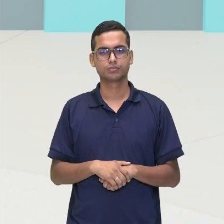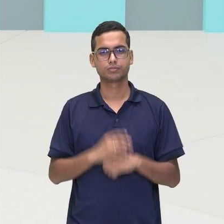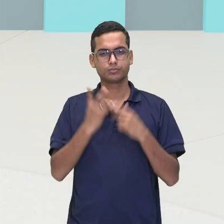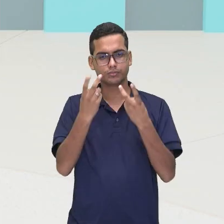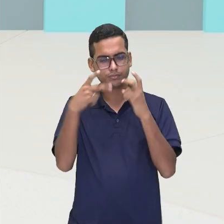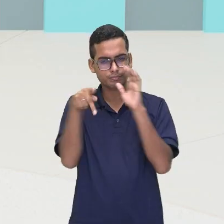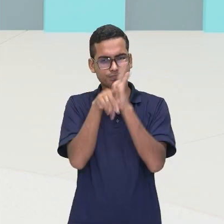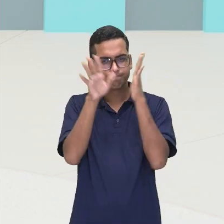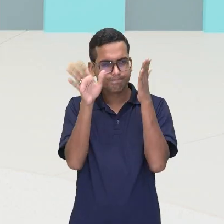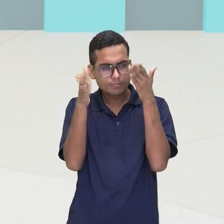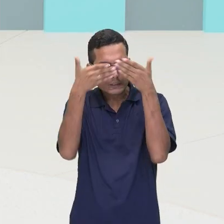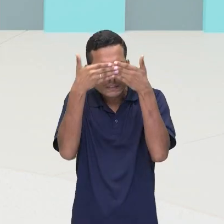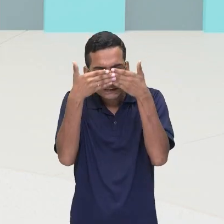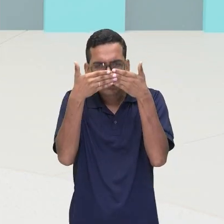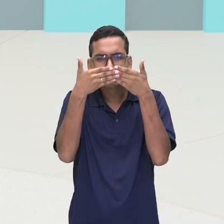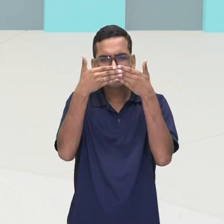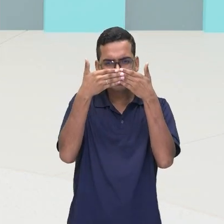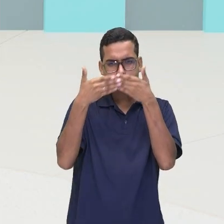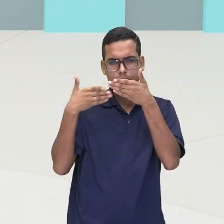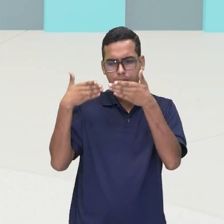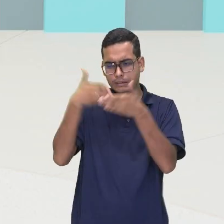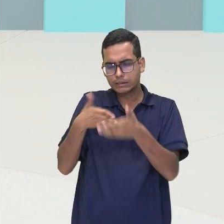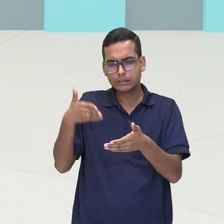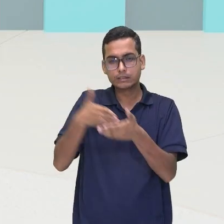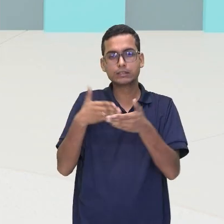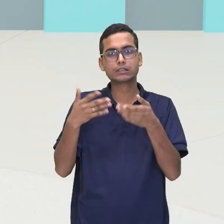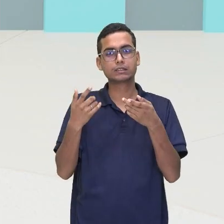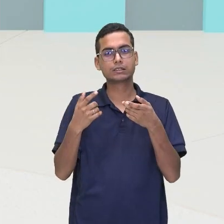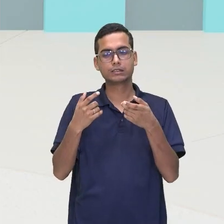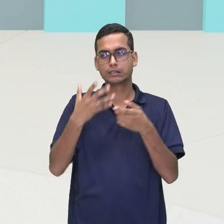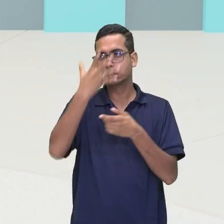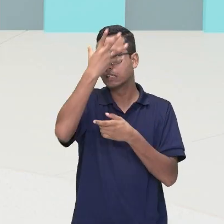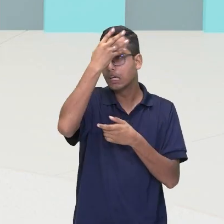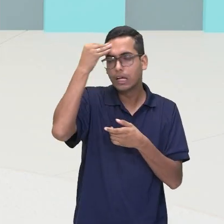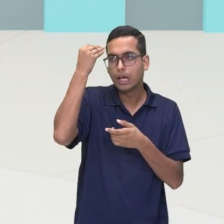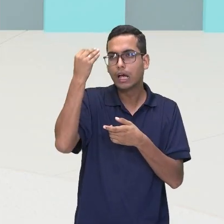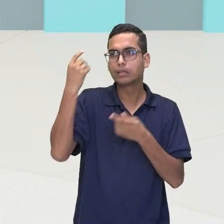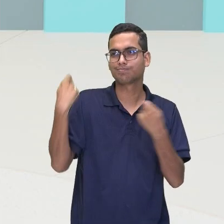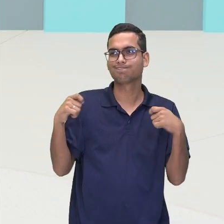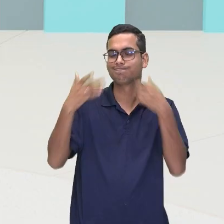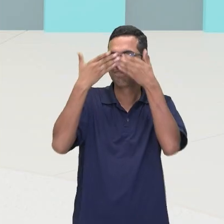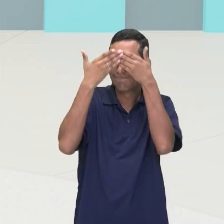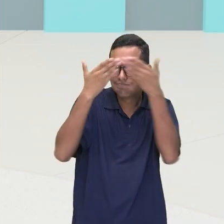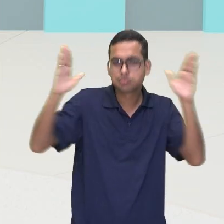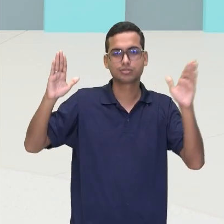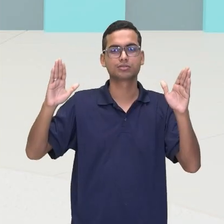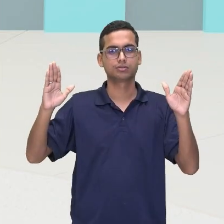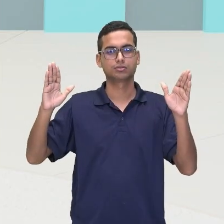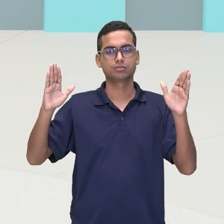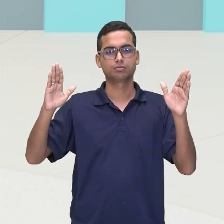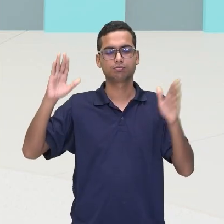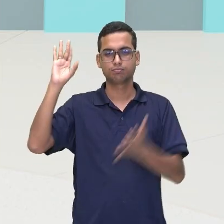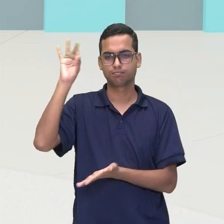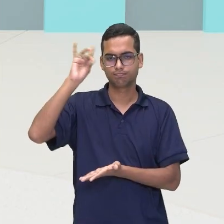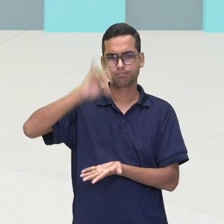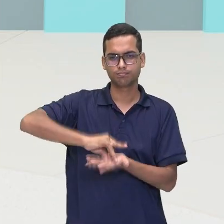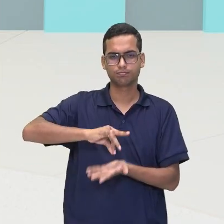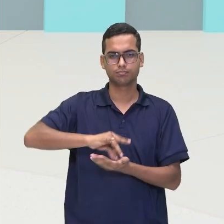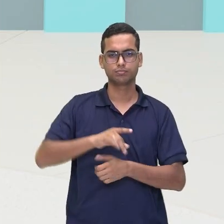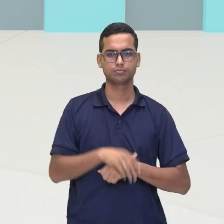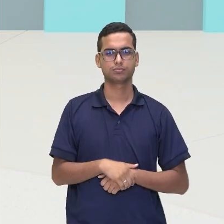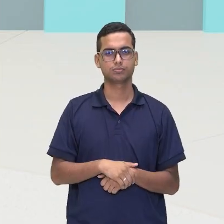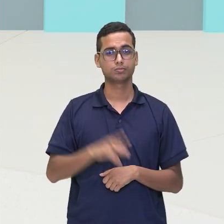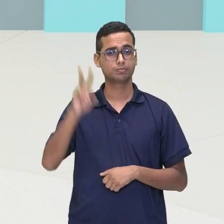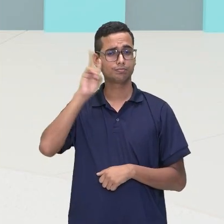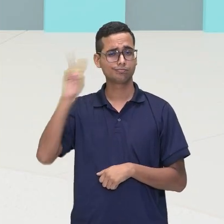esquecendo que precisa romper com isso para poder descobrir o que realmente você é. E essa história do